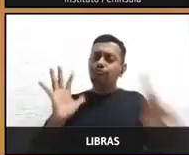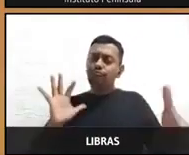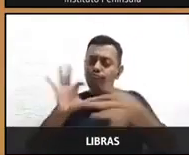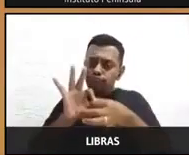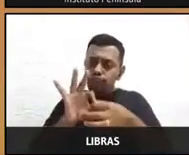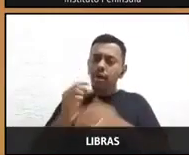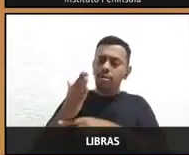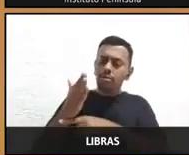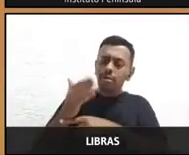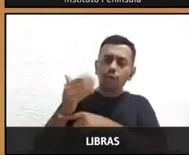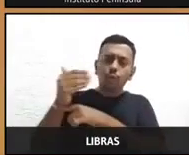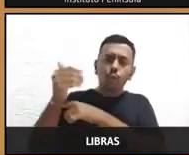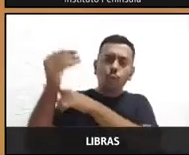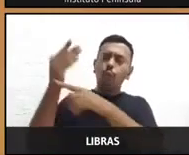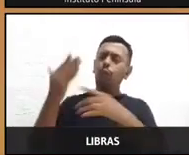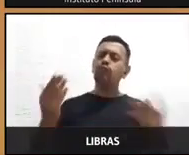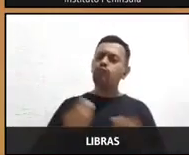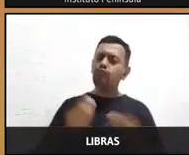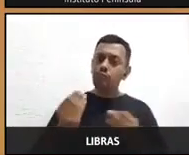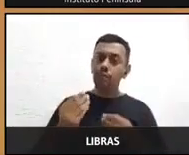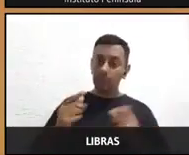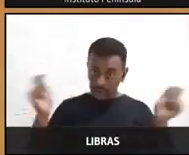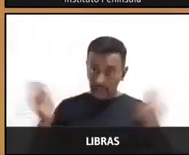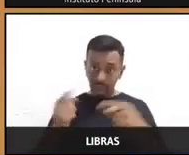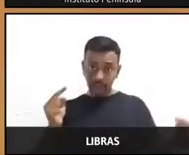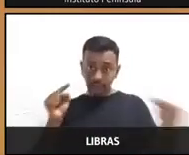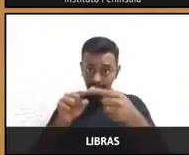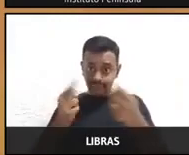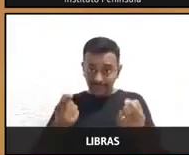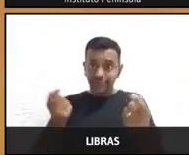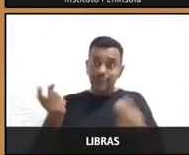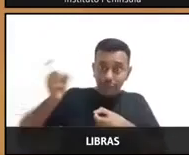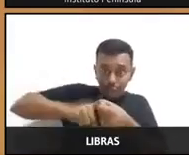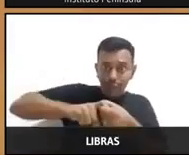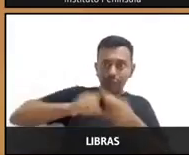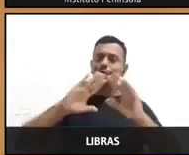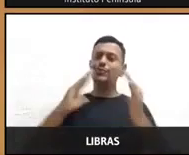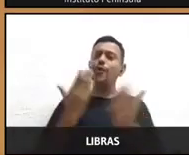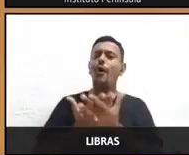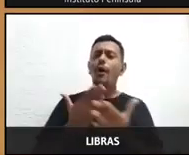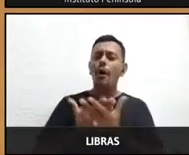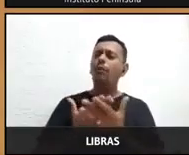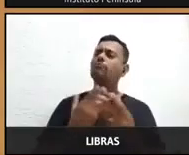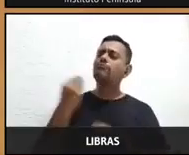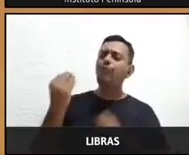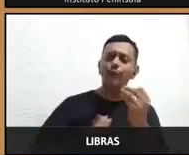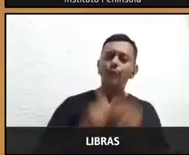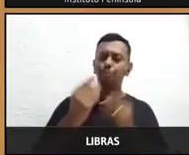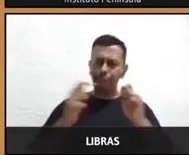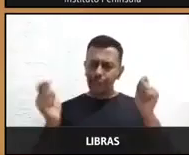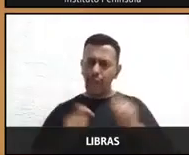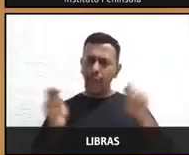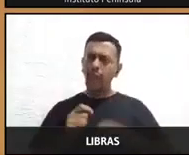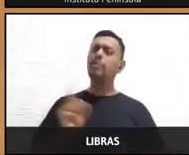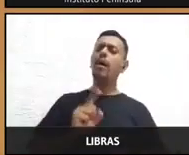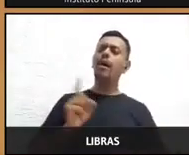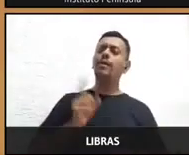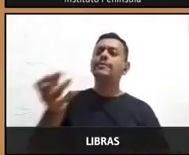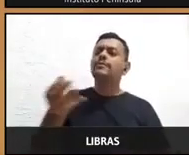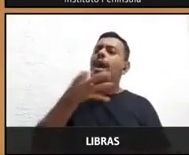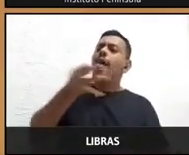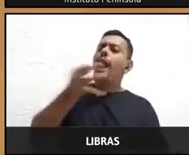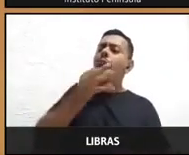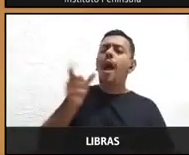tecnologia quando voltarmos à escola presencial? O que podemos fazer rapidamente